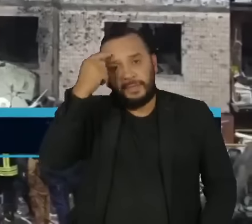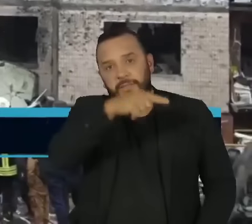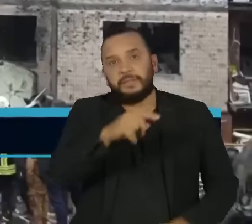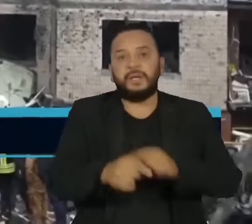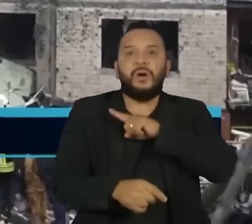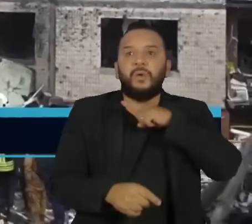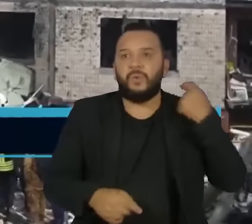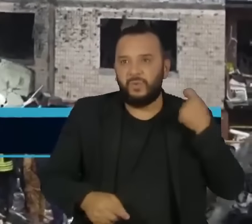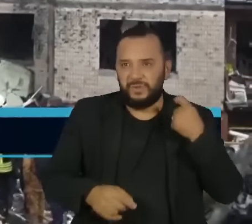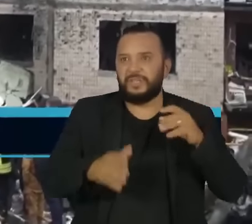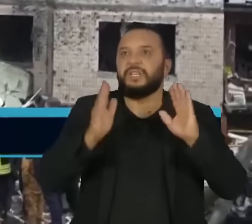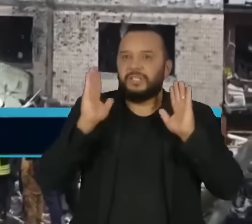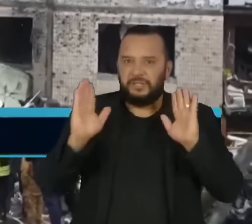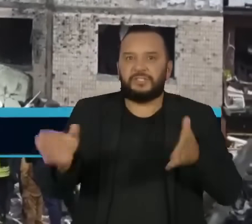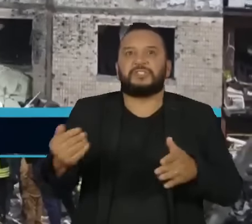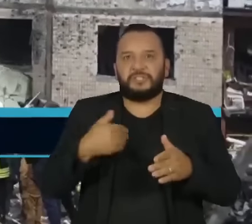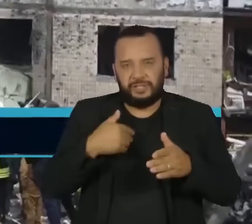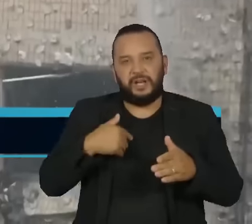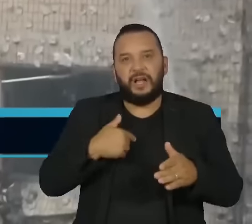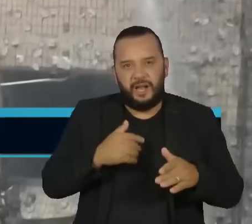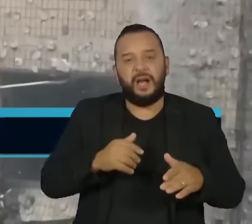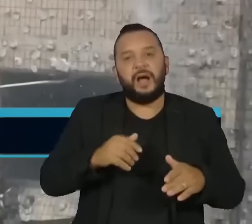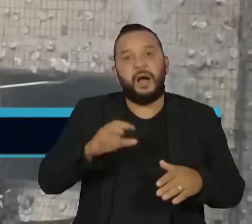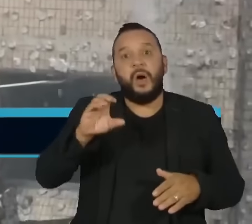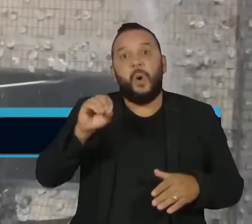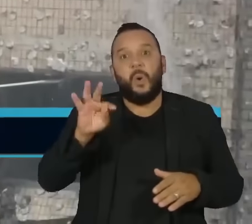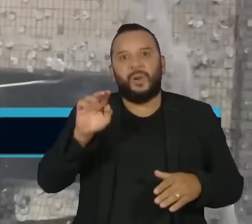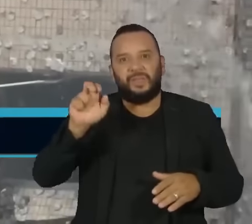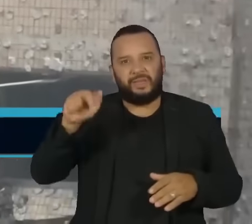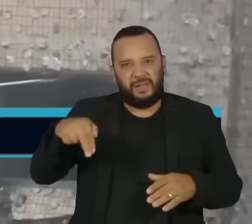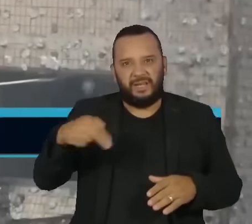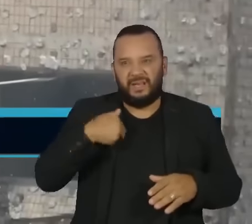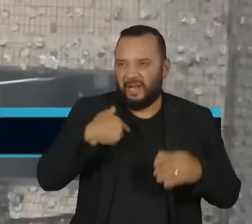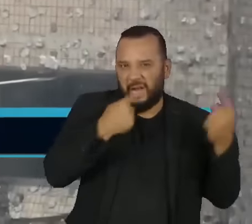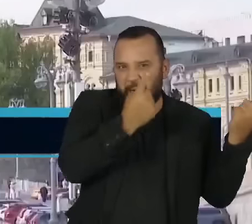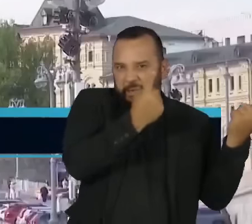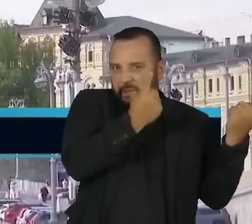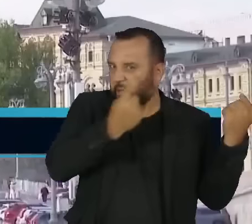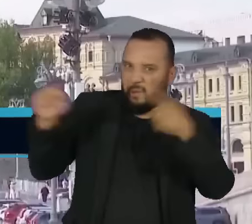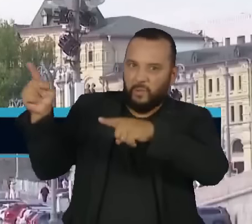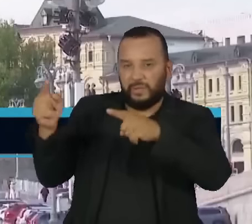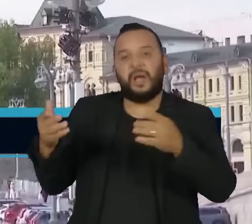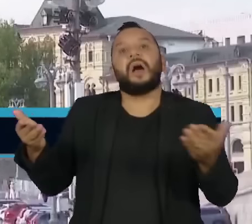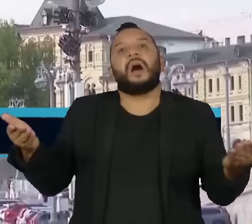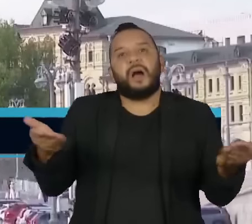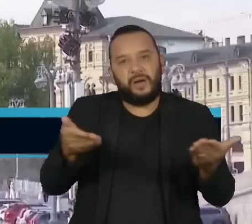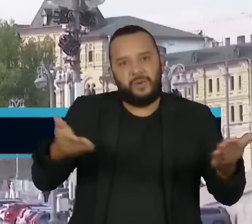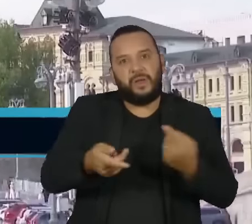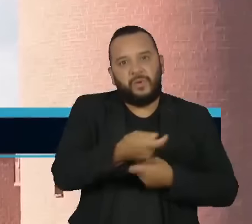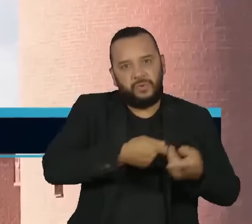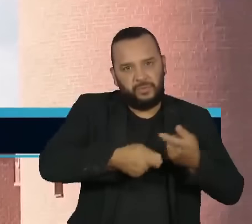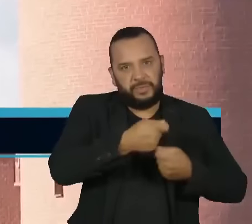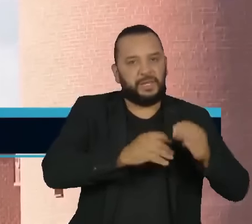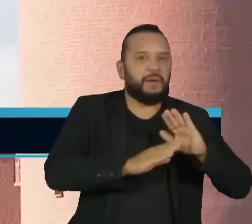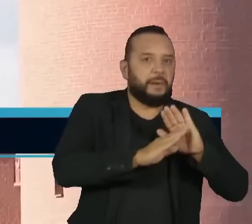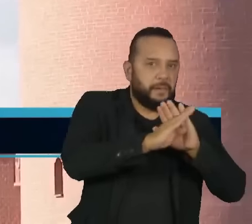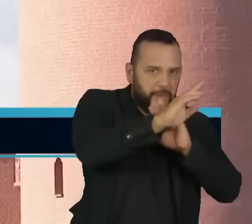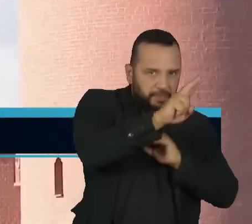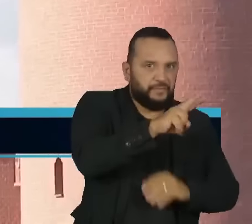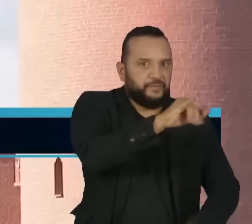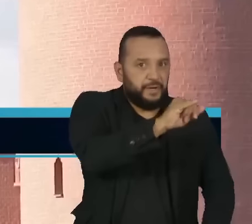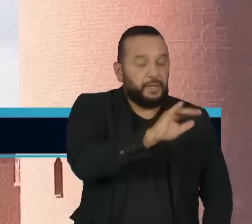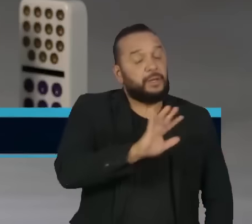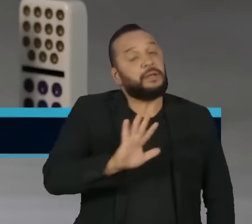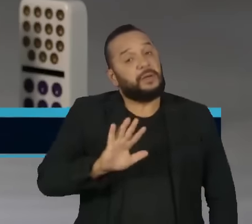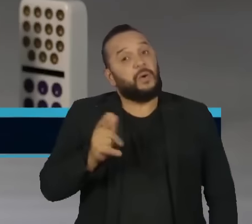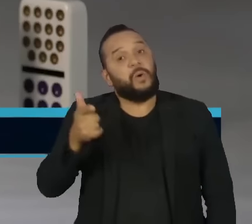o recado contra a expansão da OTAN em suas fronteiras e agora vai cuidar da recuperação econômica. Outros